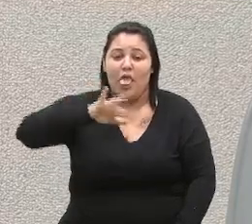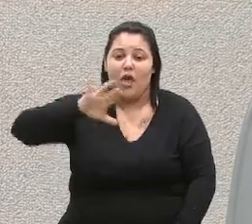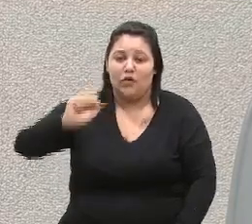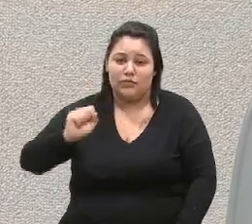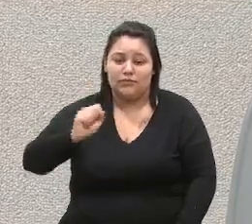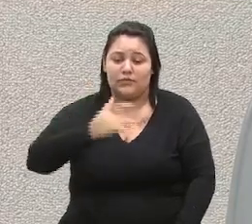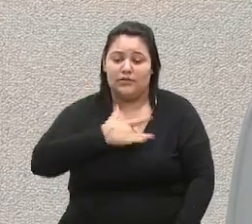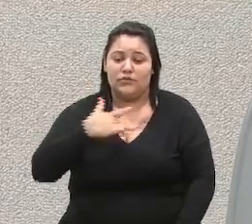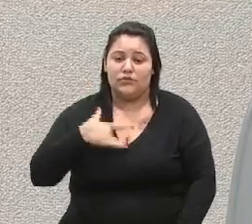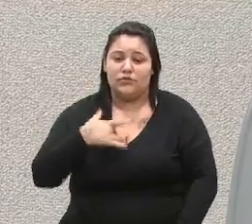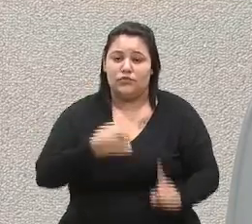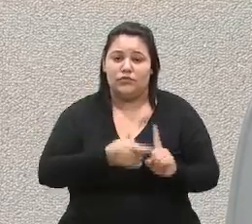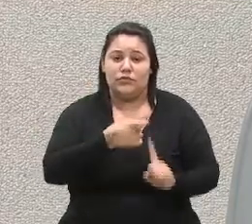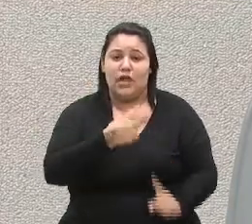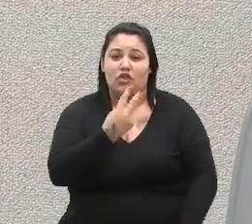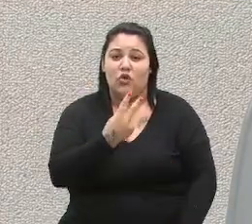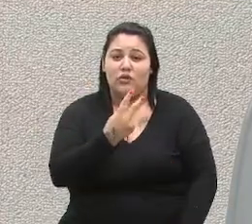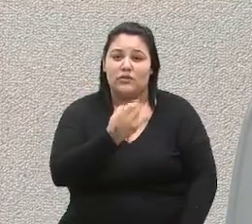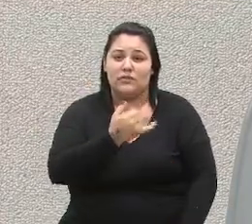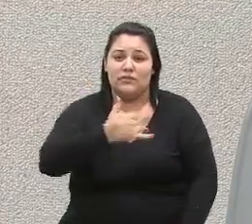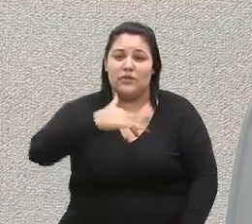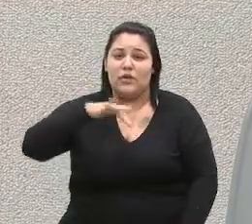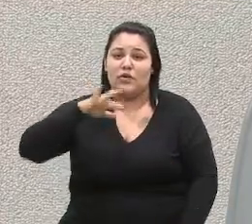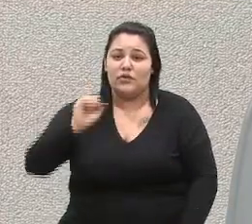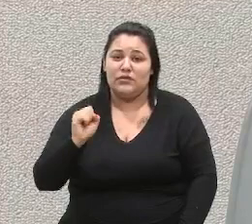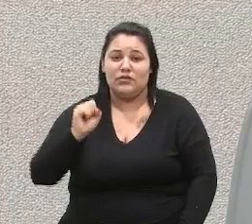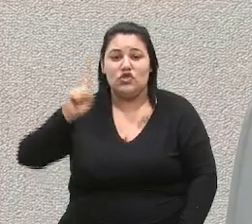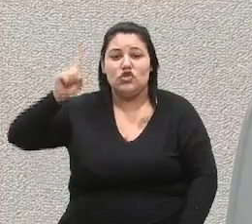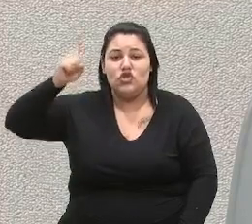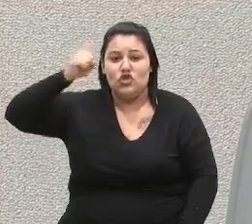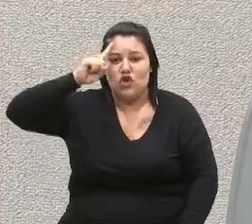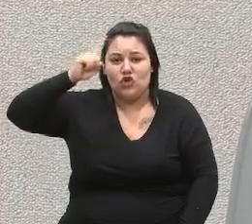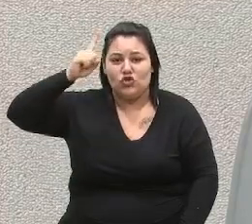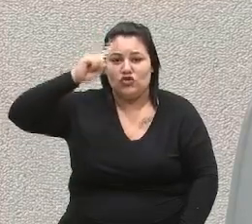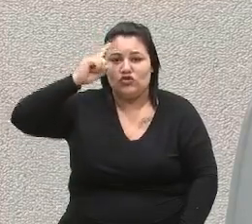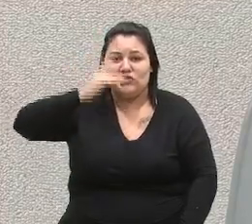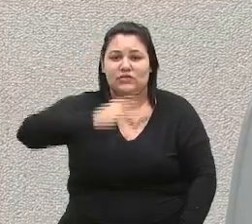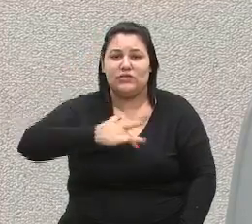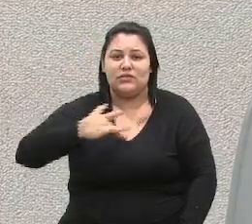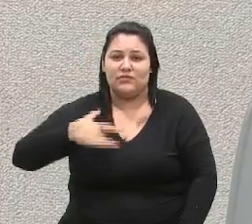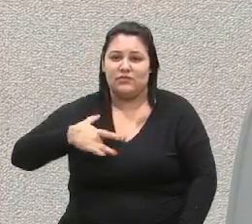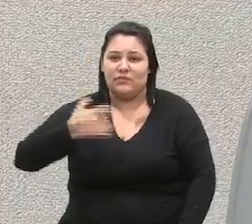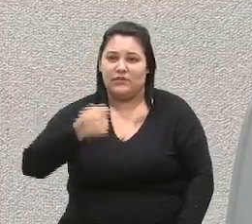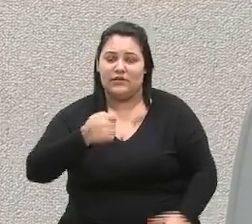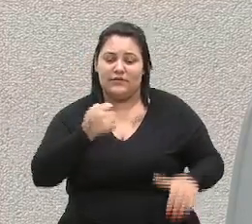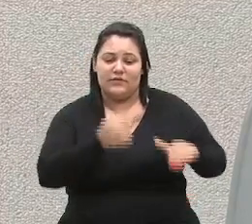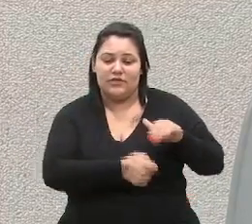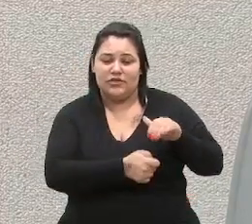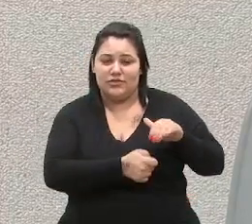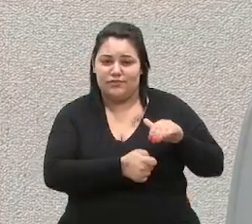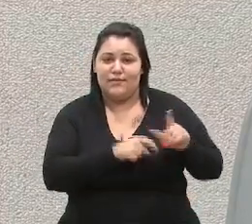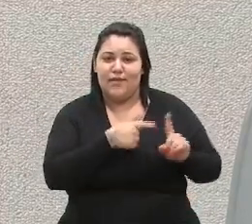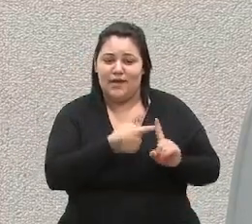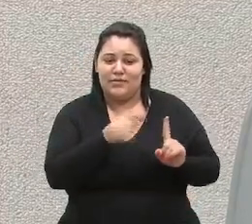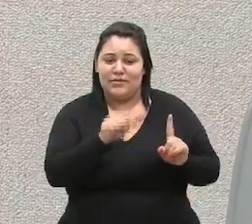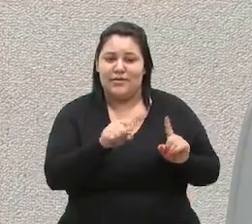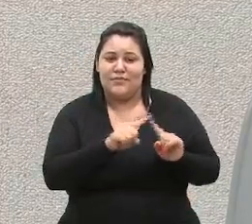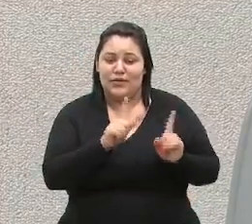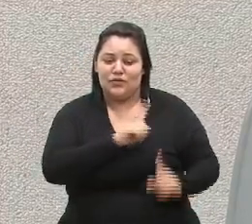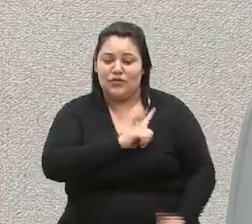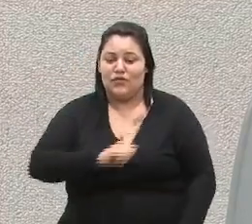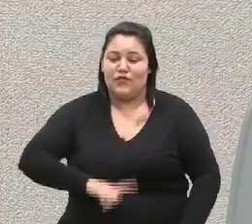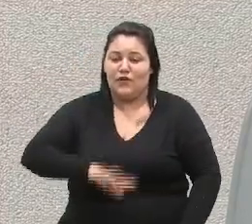2 milhões por dia. É preciso investir mais, mas o governo municipal já